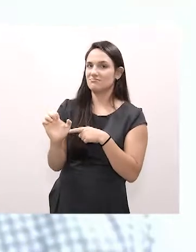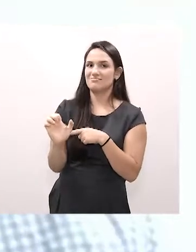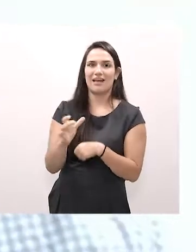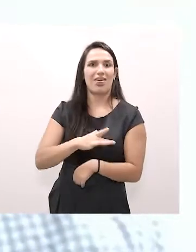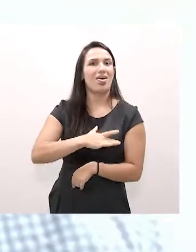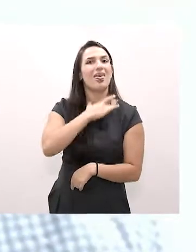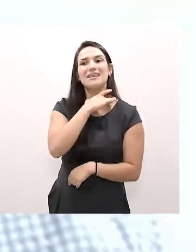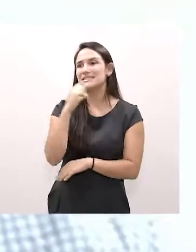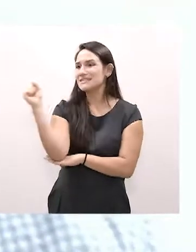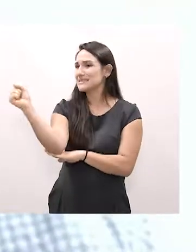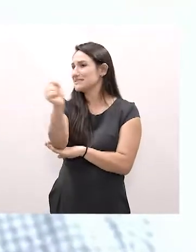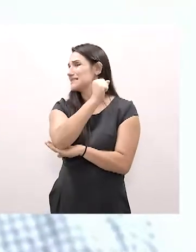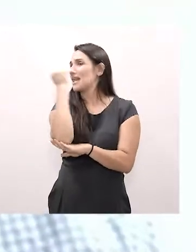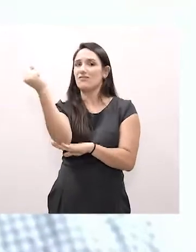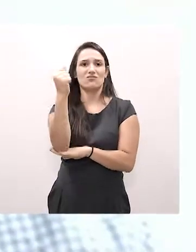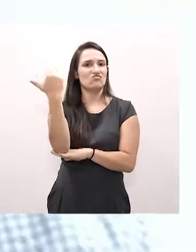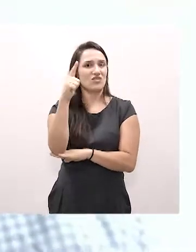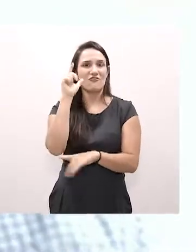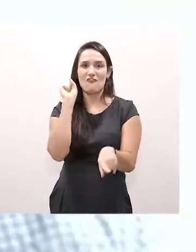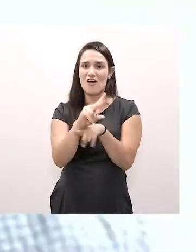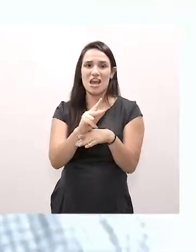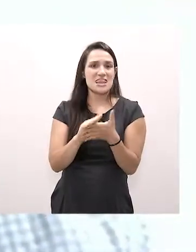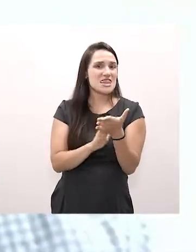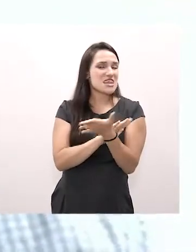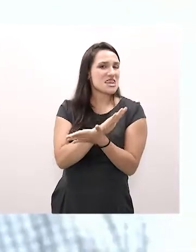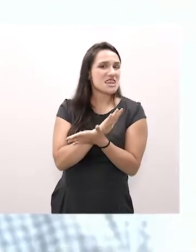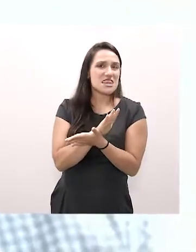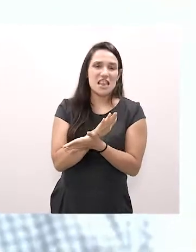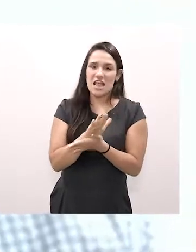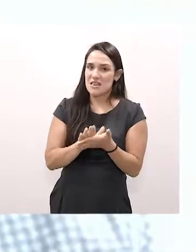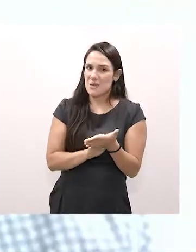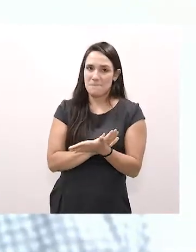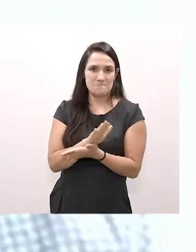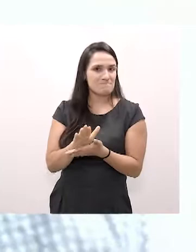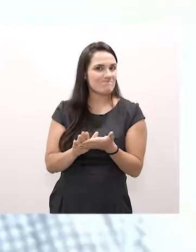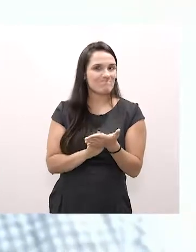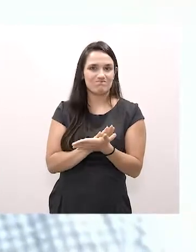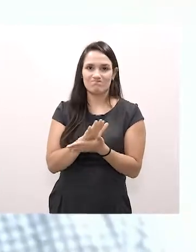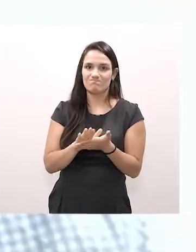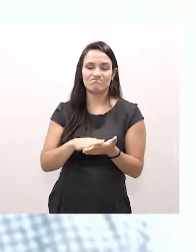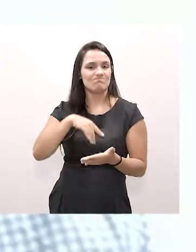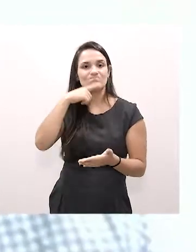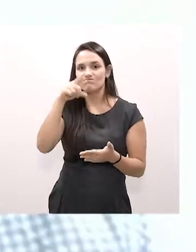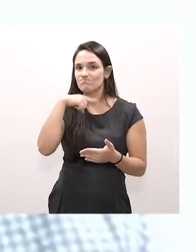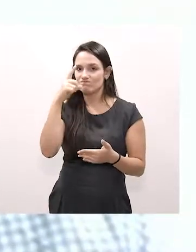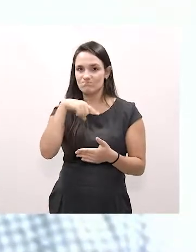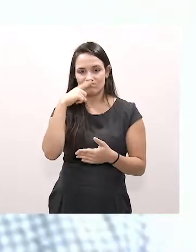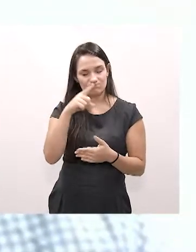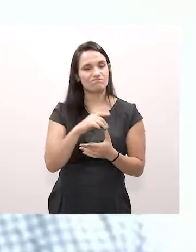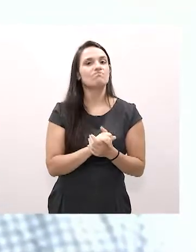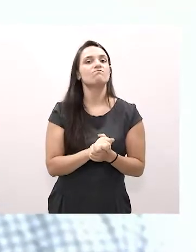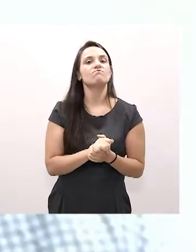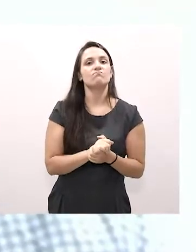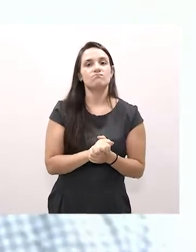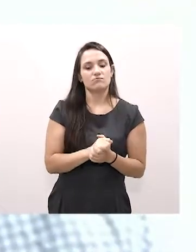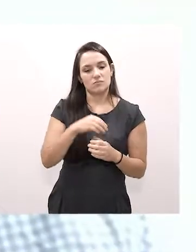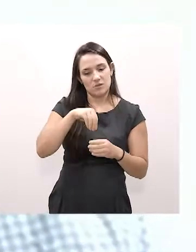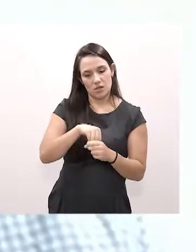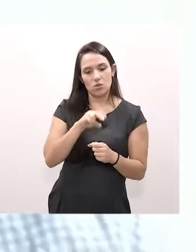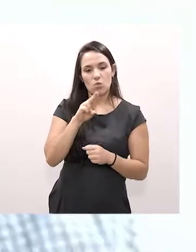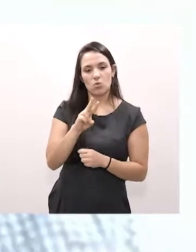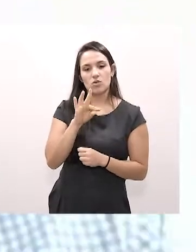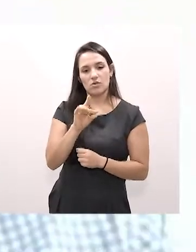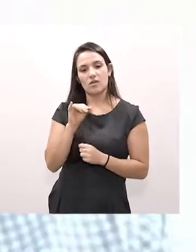praticamente colapsados aqui no Mato Grosso do Sul, sem vagas para atender os pacientes com Covid em leitos